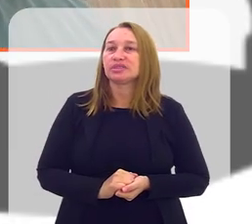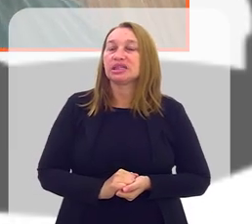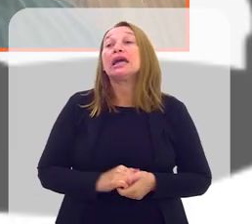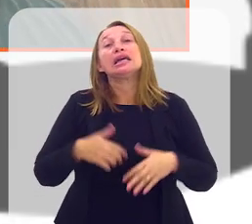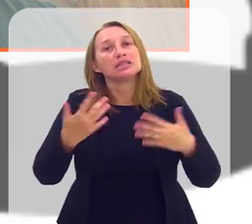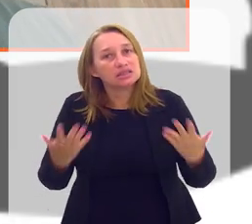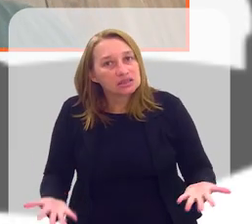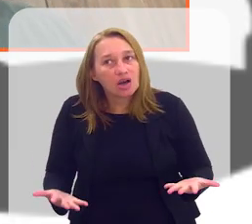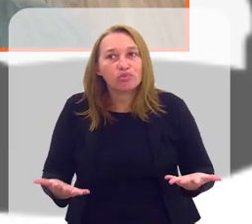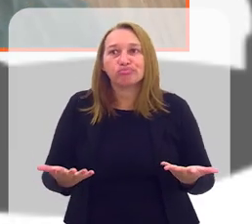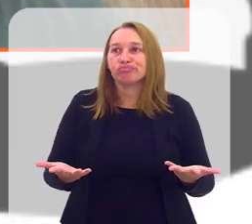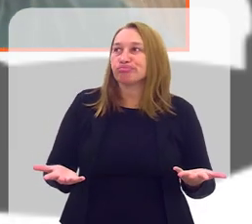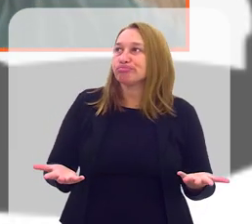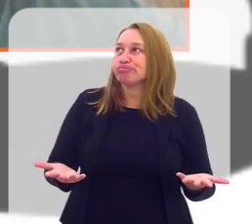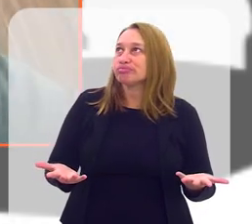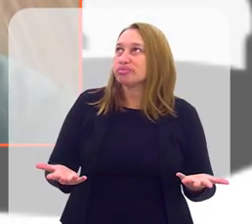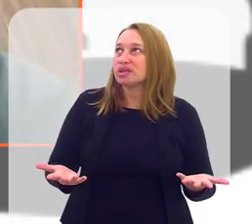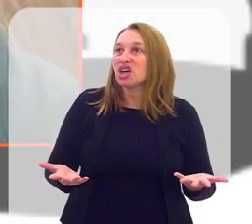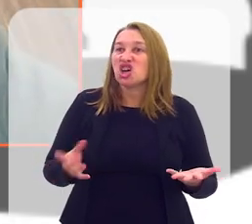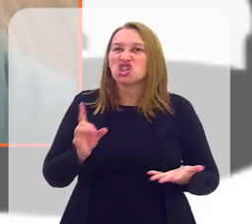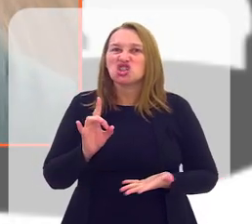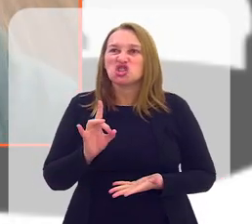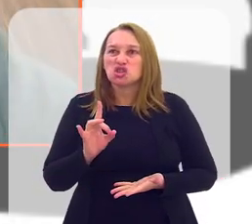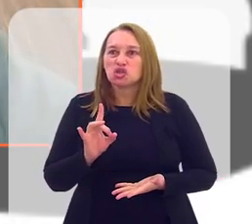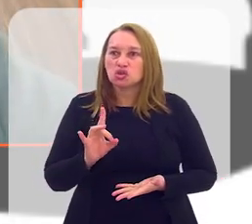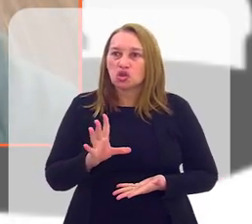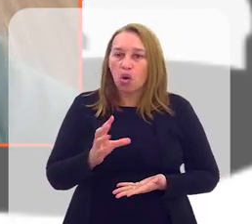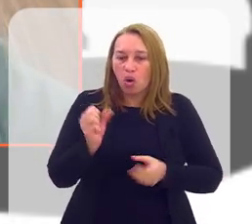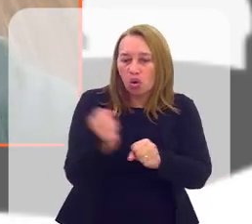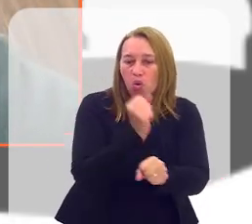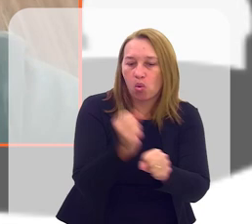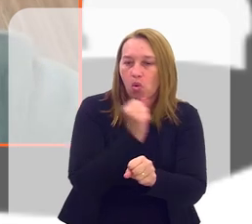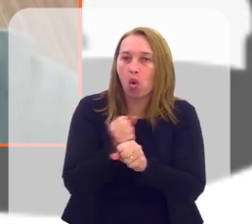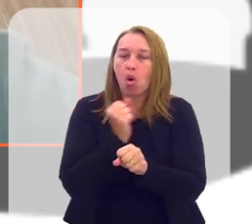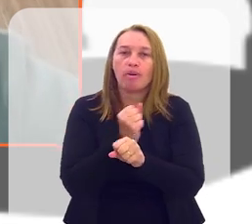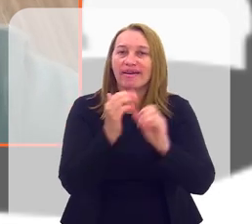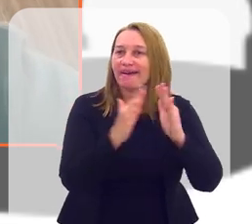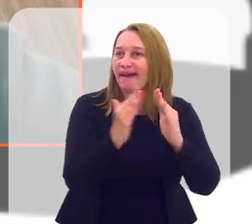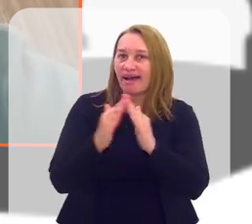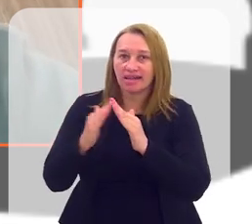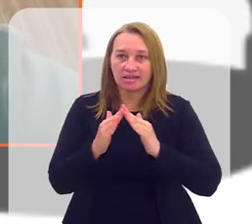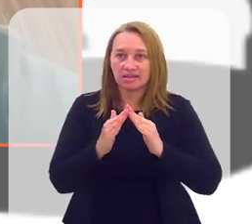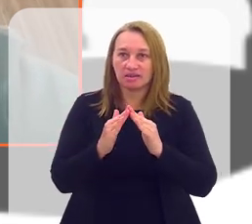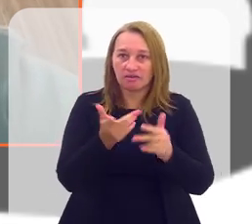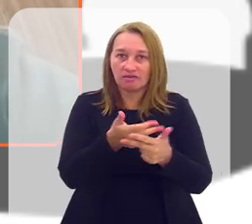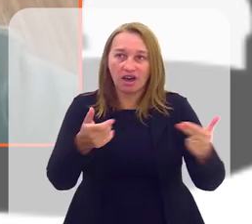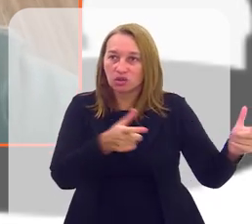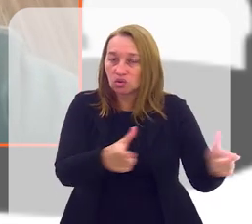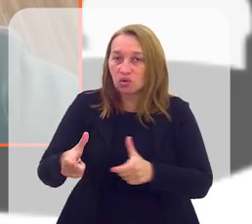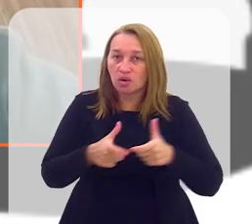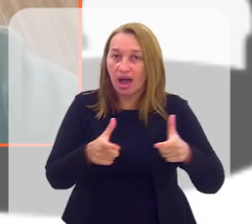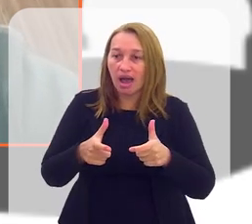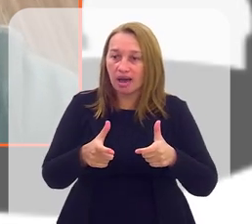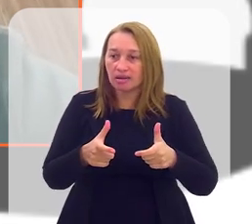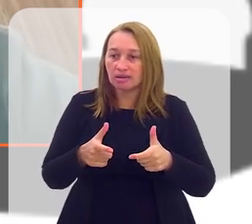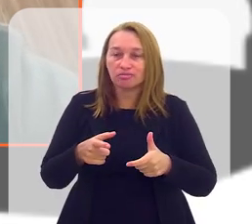Sim. Então, não adianta você apenas sair construindo moradia